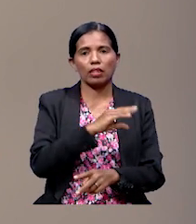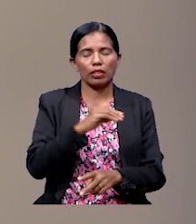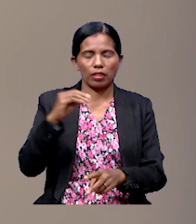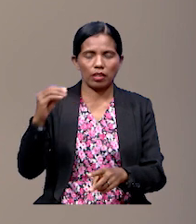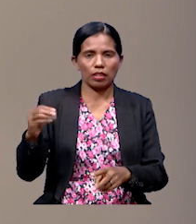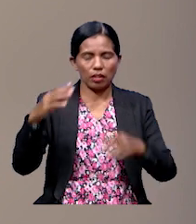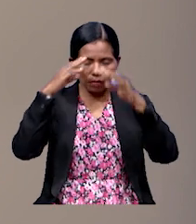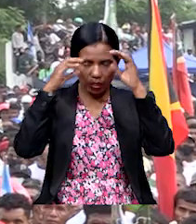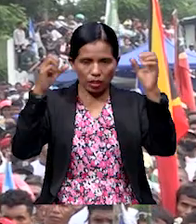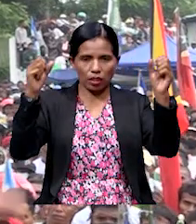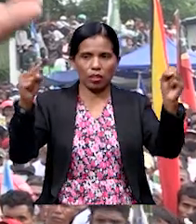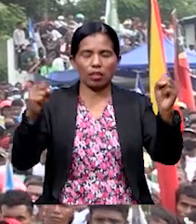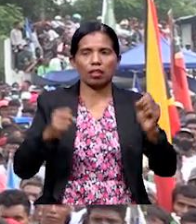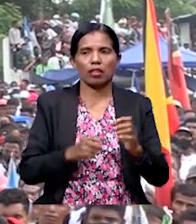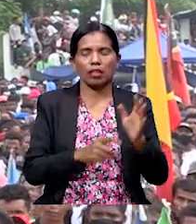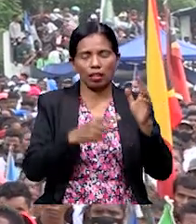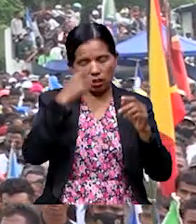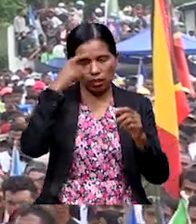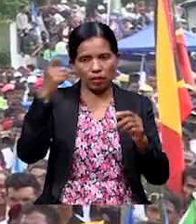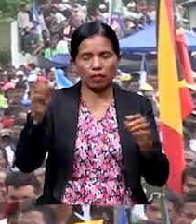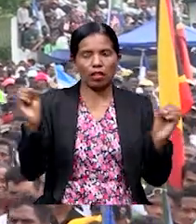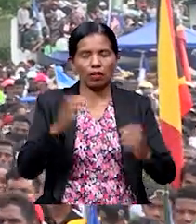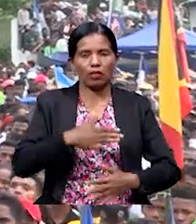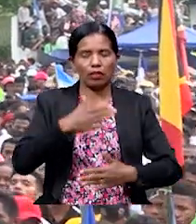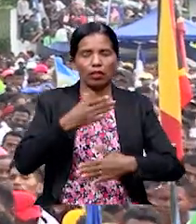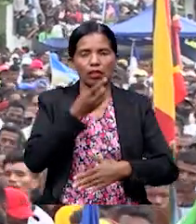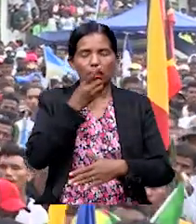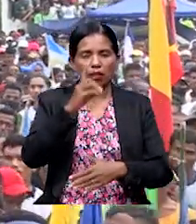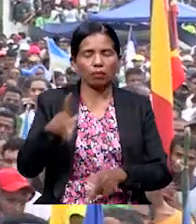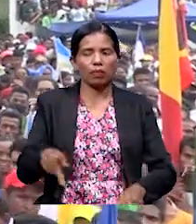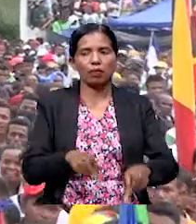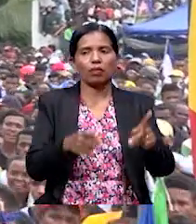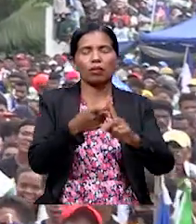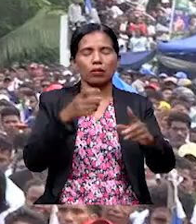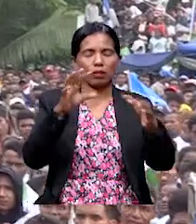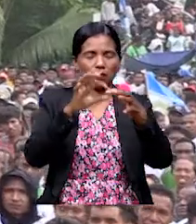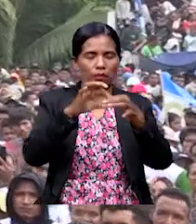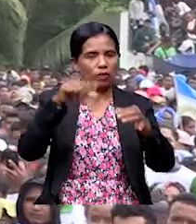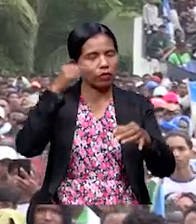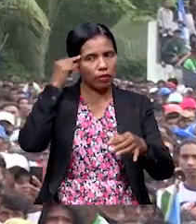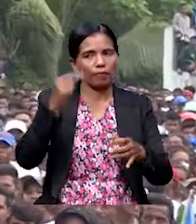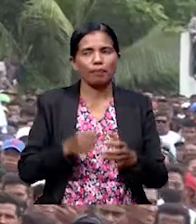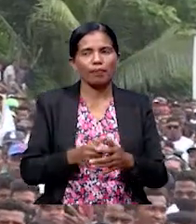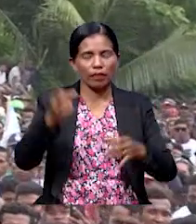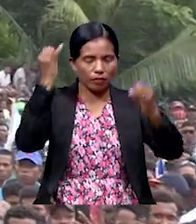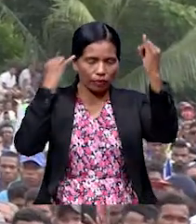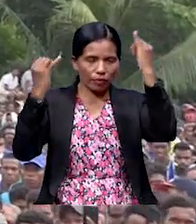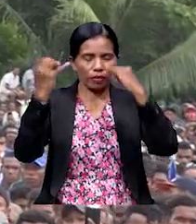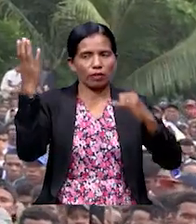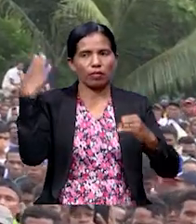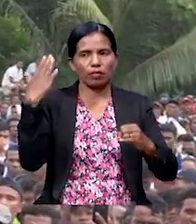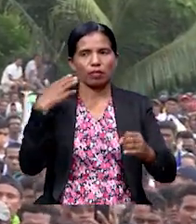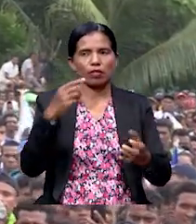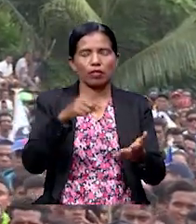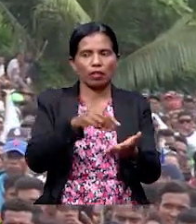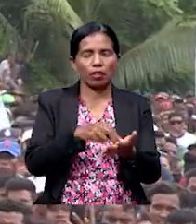da Presidente da República, também descontente com a declaração pública do seu membro do governo. Né? Informação não é antes, né? Espalha